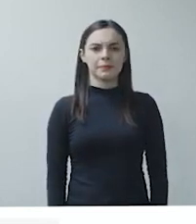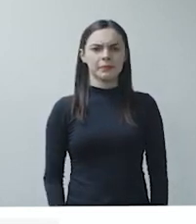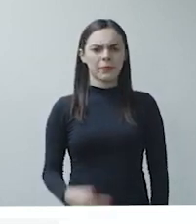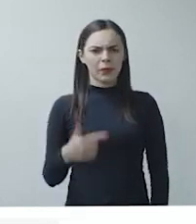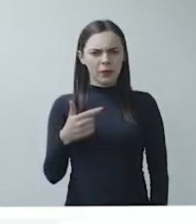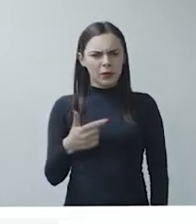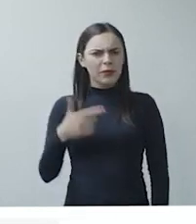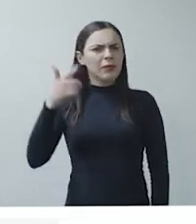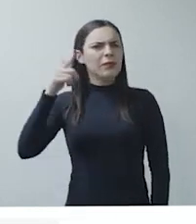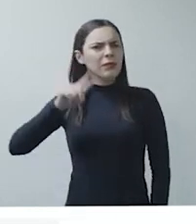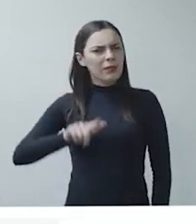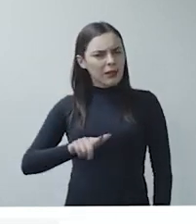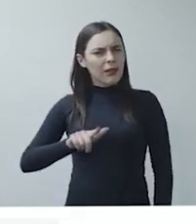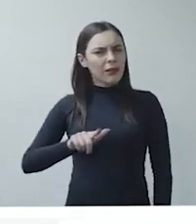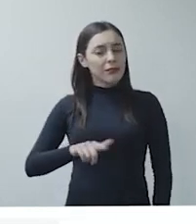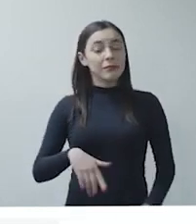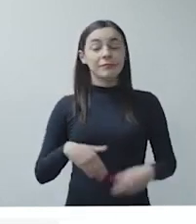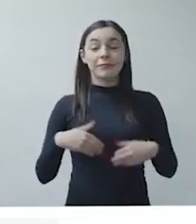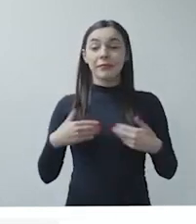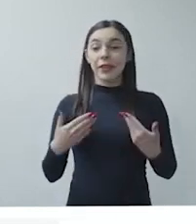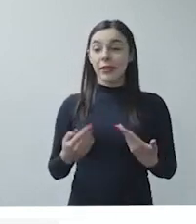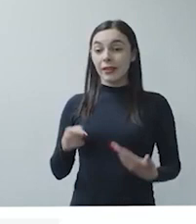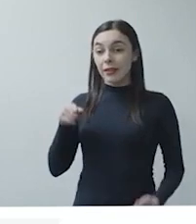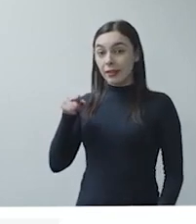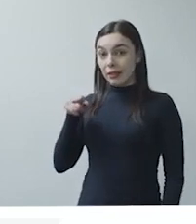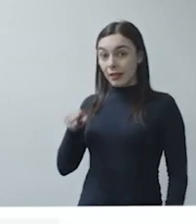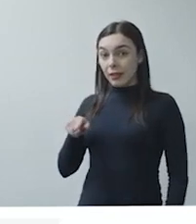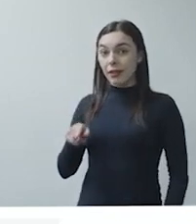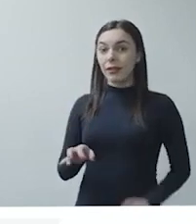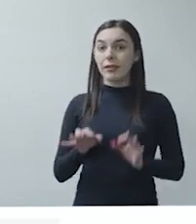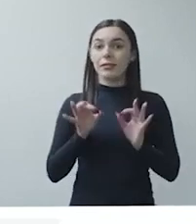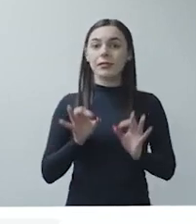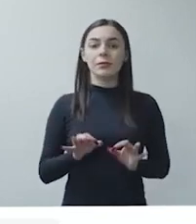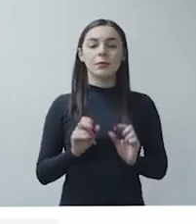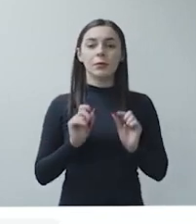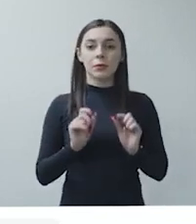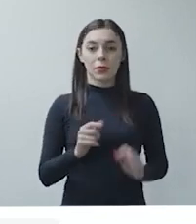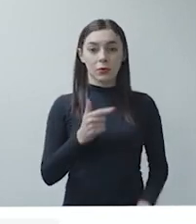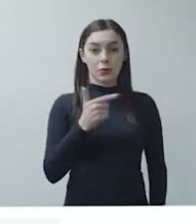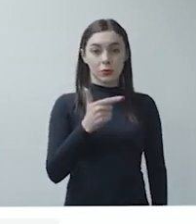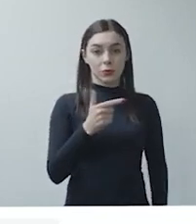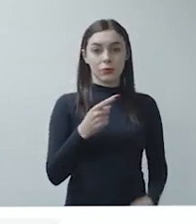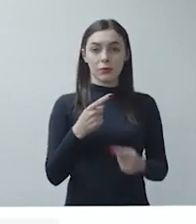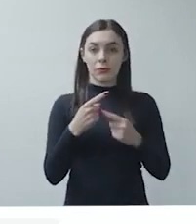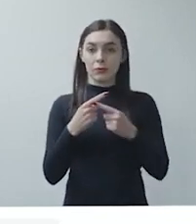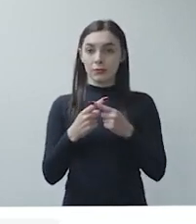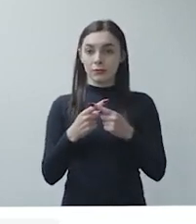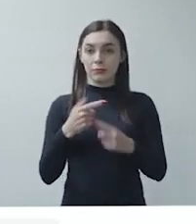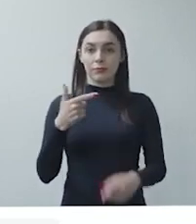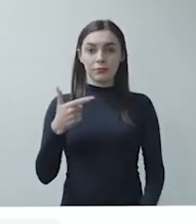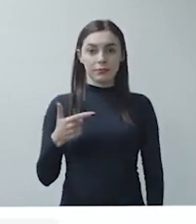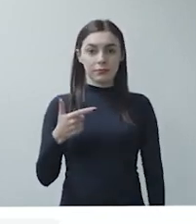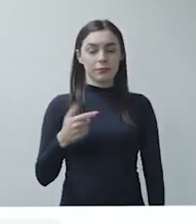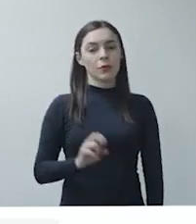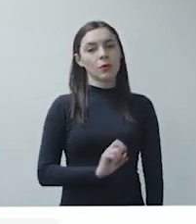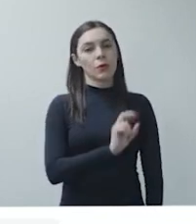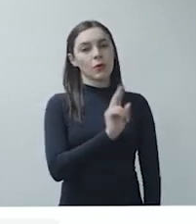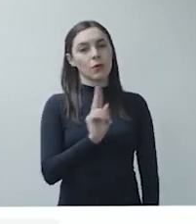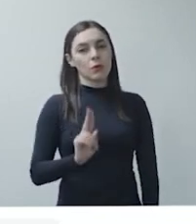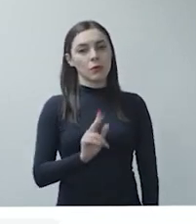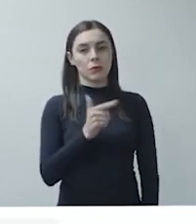2 novamente. Então, o Caio acertou 2 vezes o 2. 2